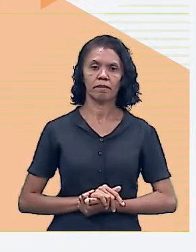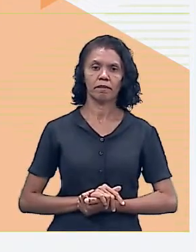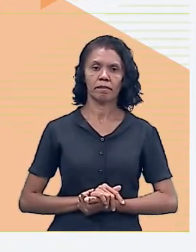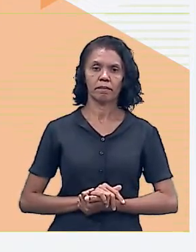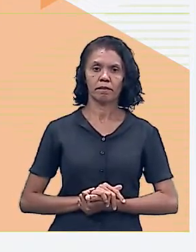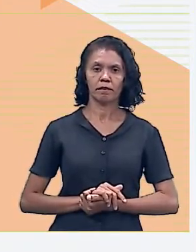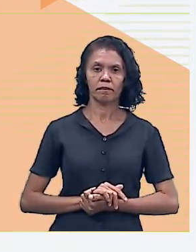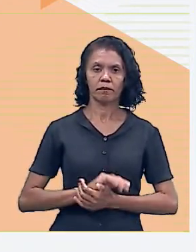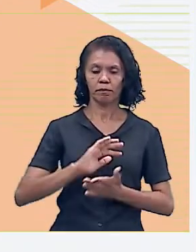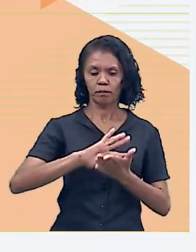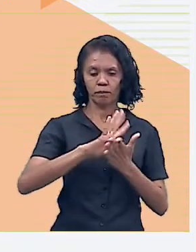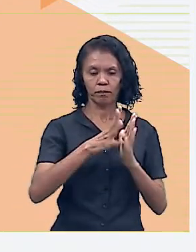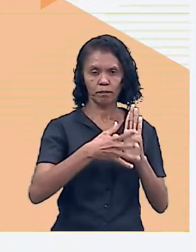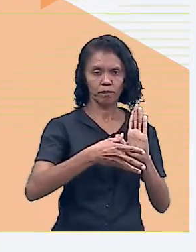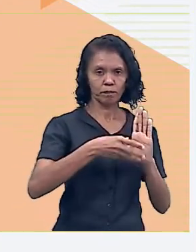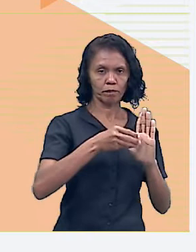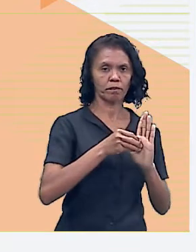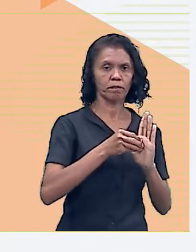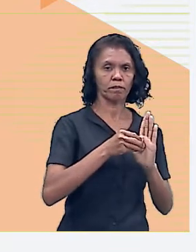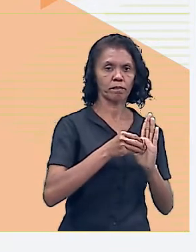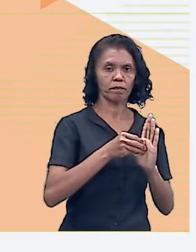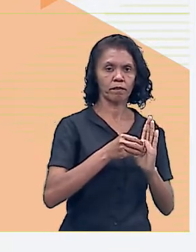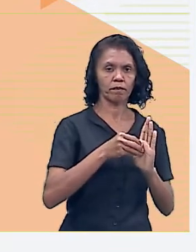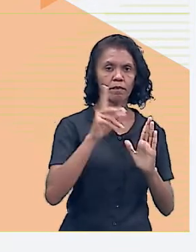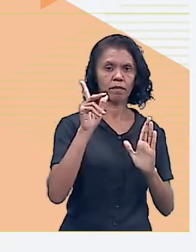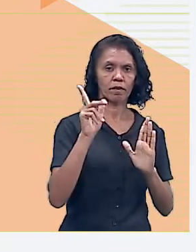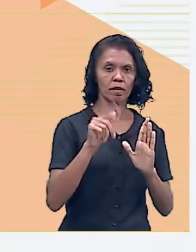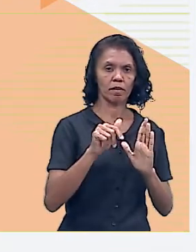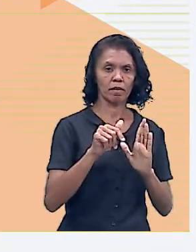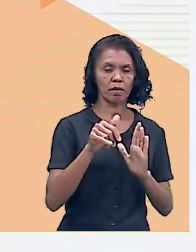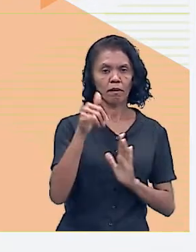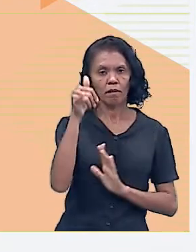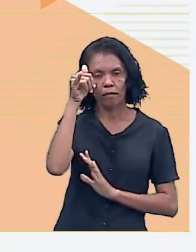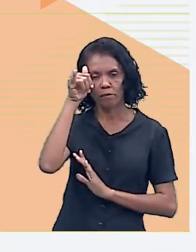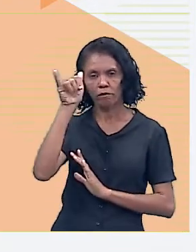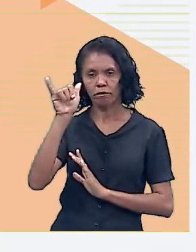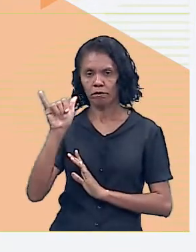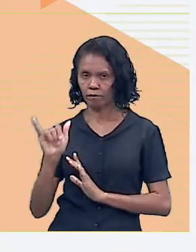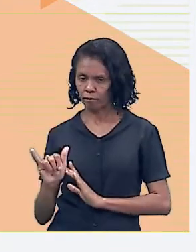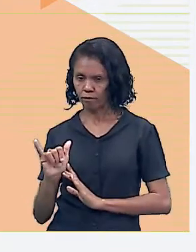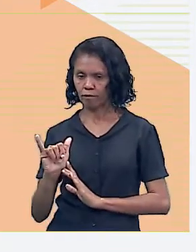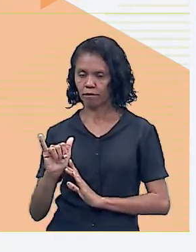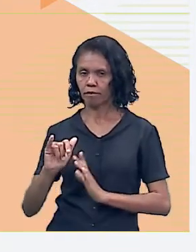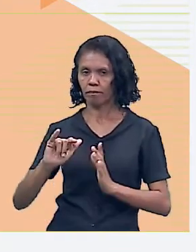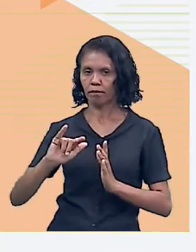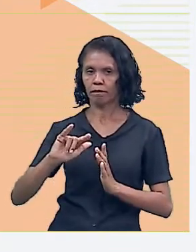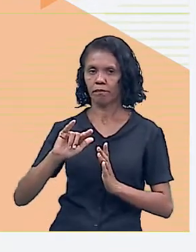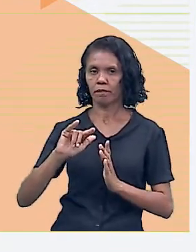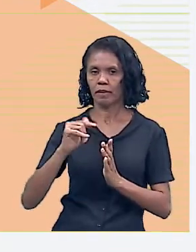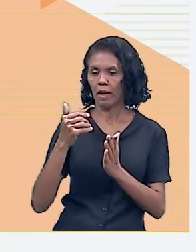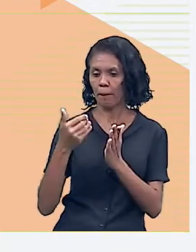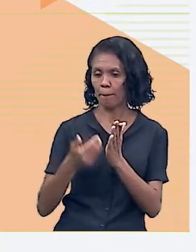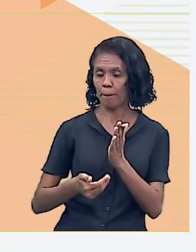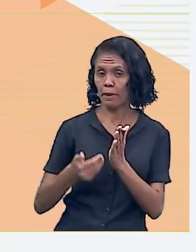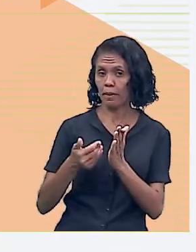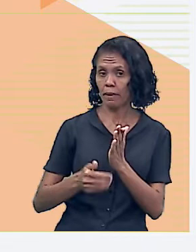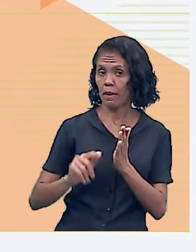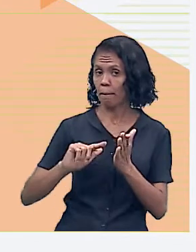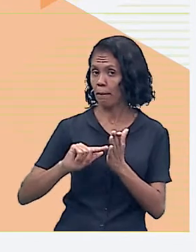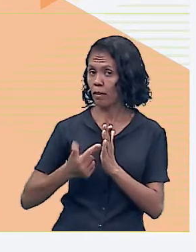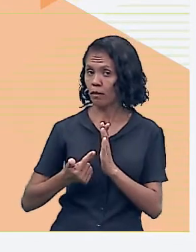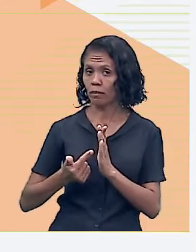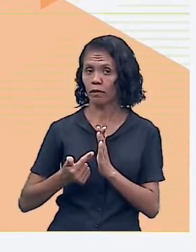fez abordagem temática Você já se esquiva de ser penalizado aí pela competência número 2 aí você vai